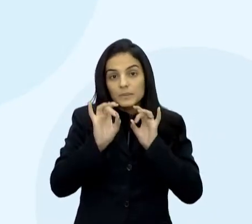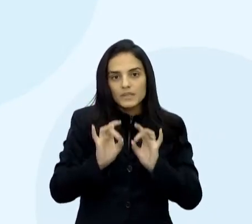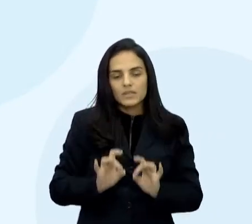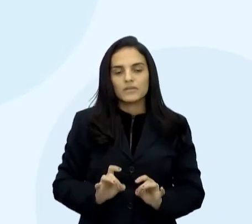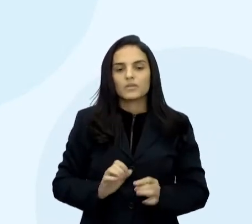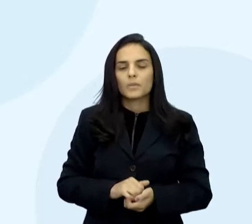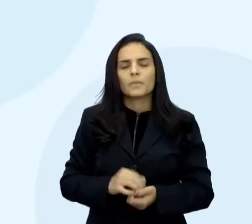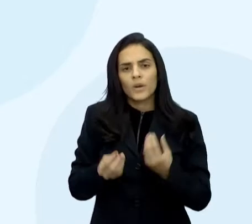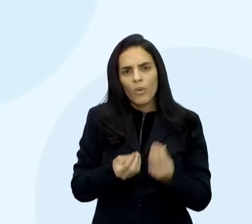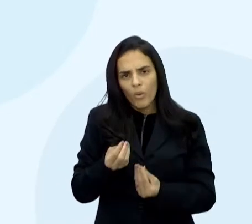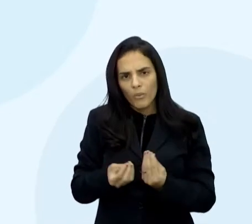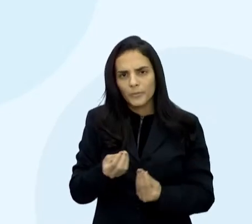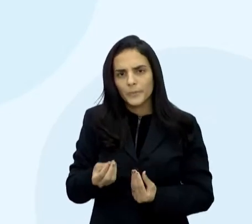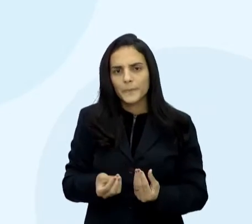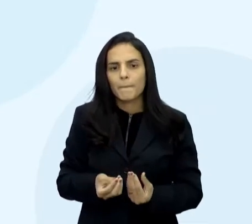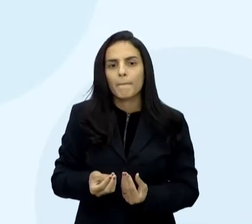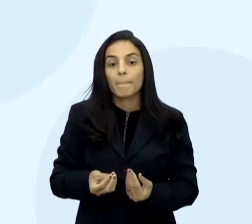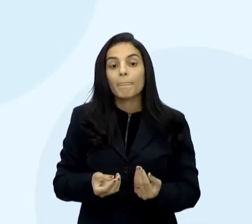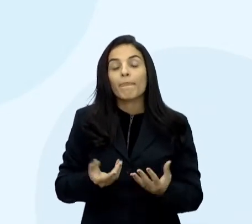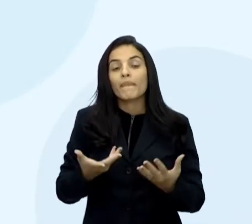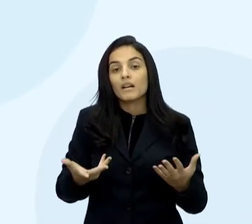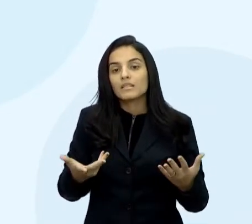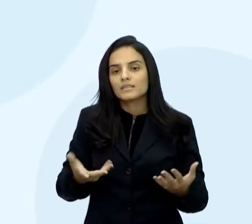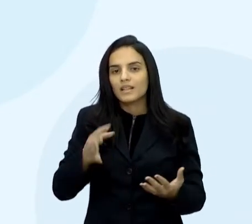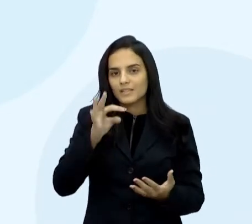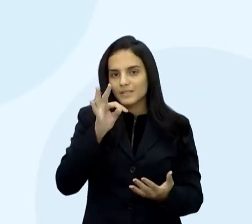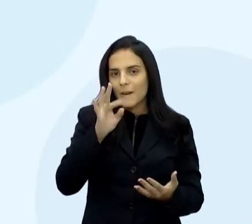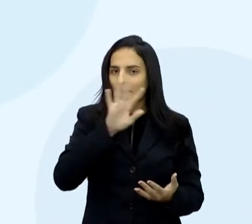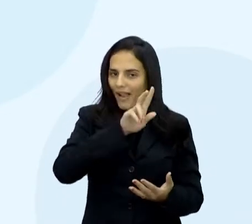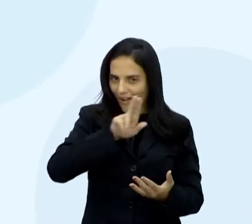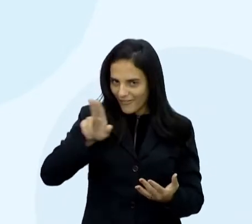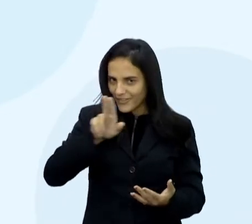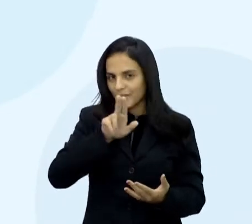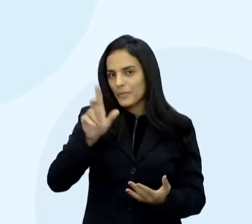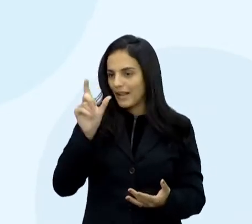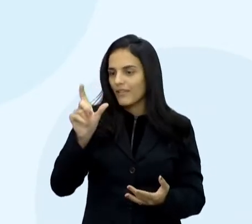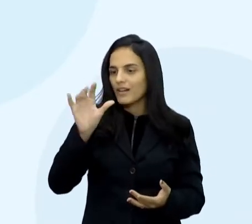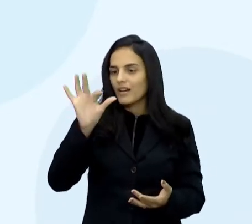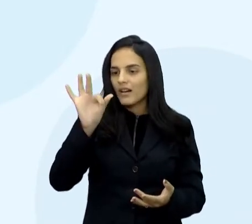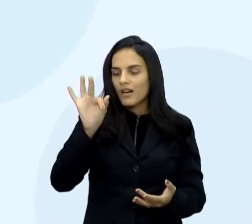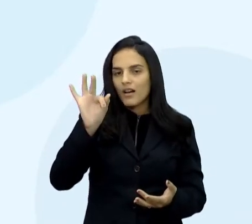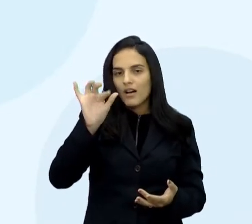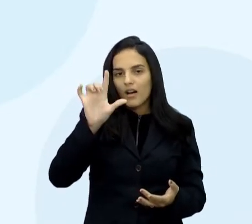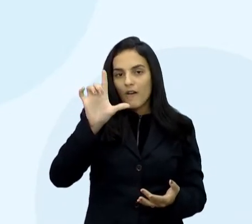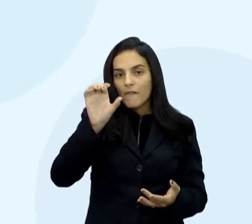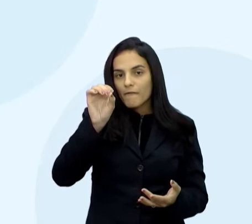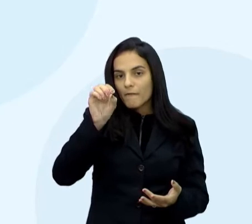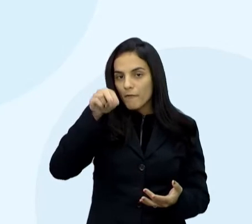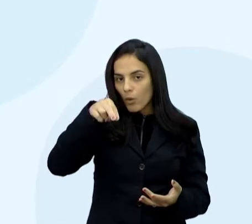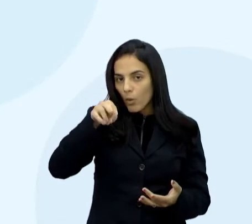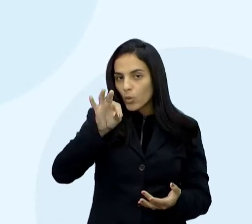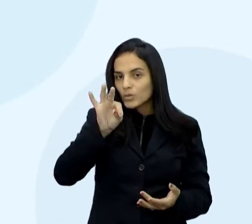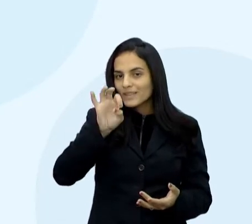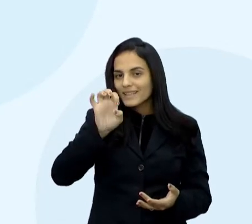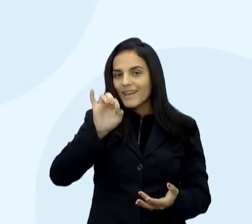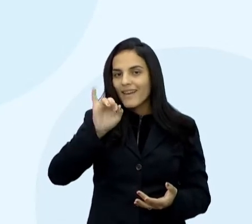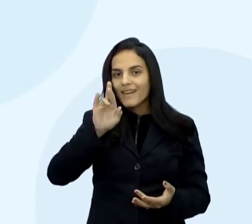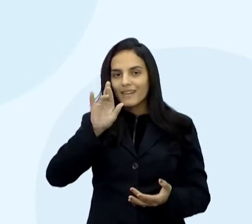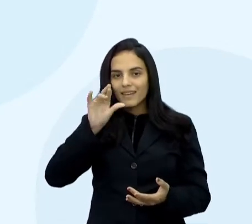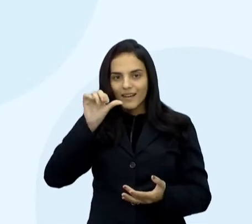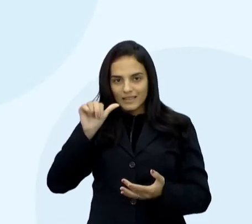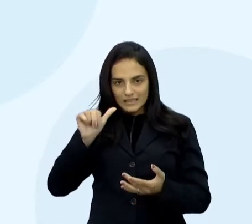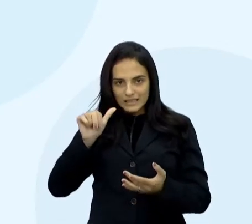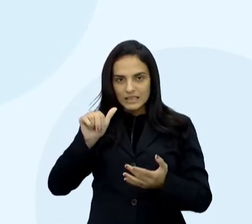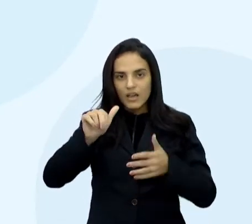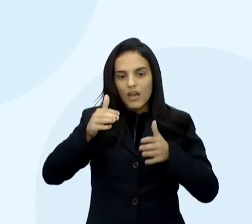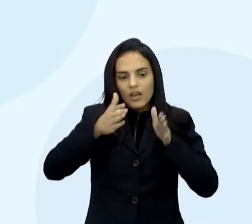esses territórios de que maneira? Né? Através das fronteiras. Então, a gente vê no mapa do Brasil as divisões